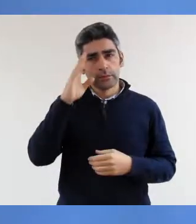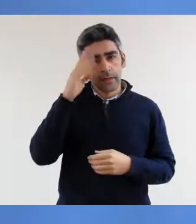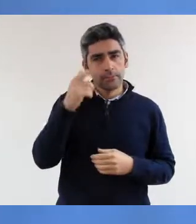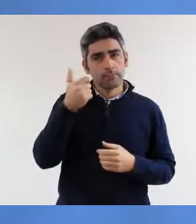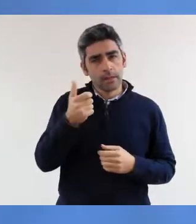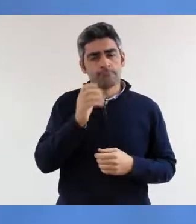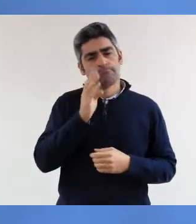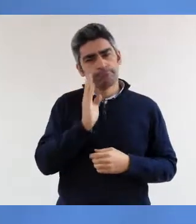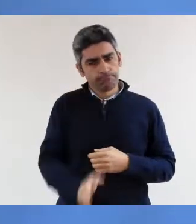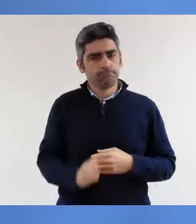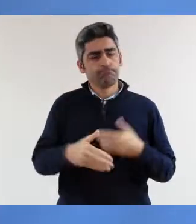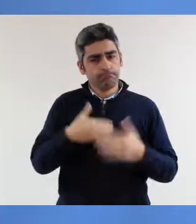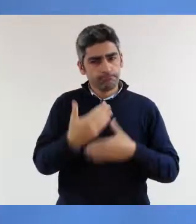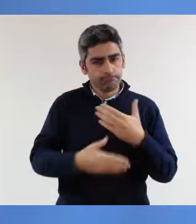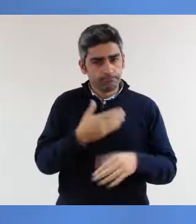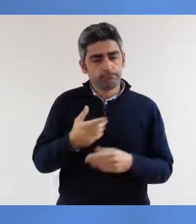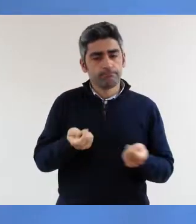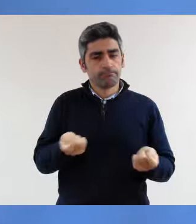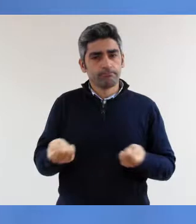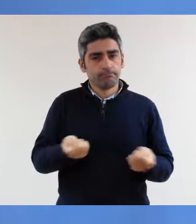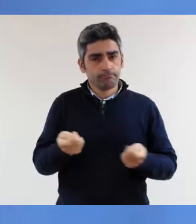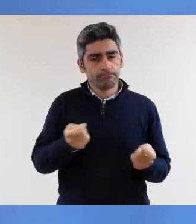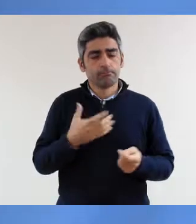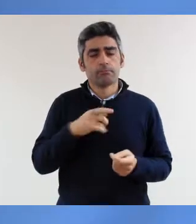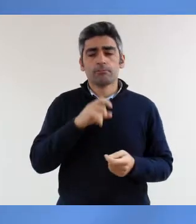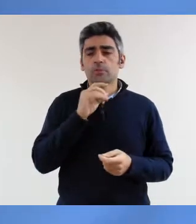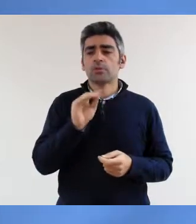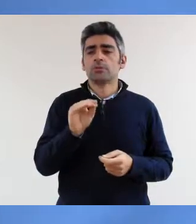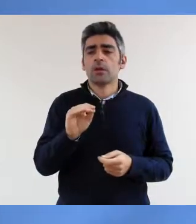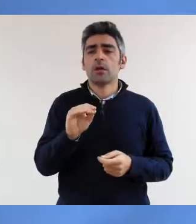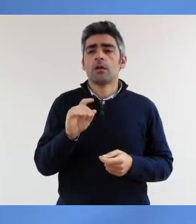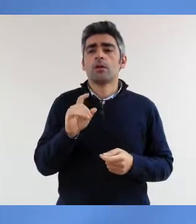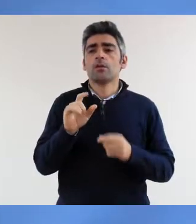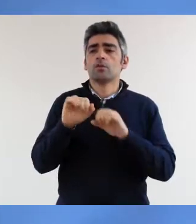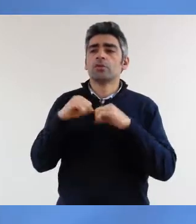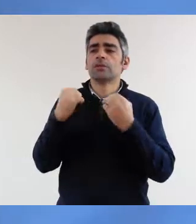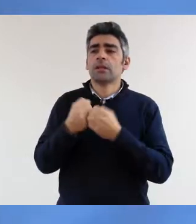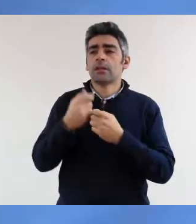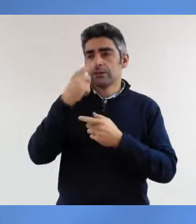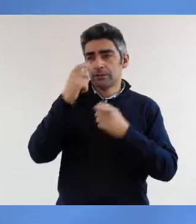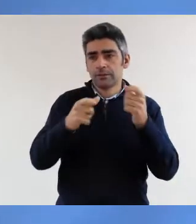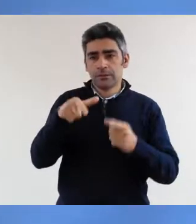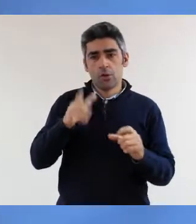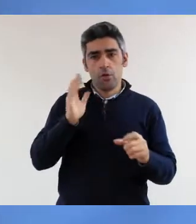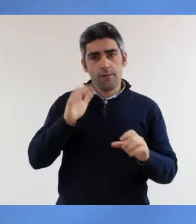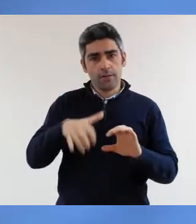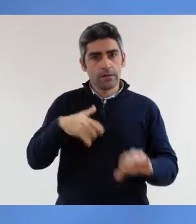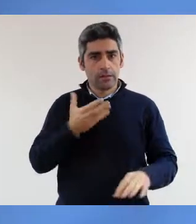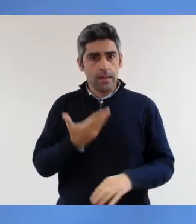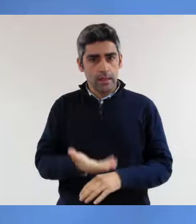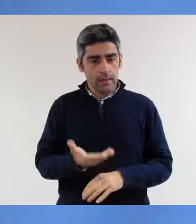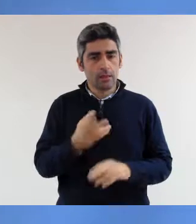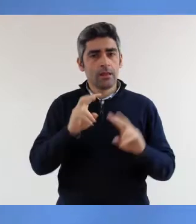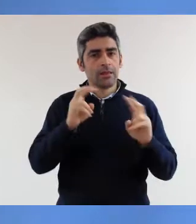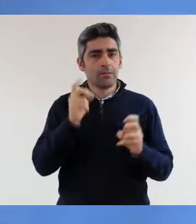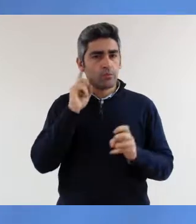inteligência lucidez e determinação na organização do que se pode chamar um contributo à sociedade